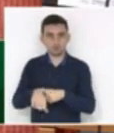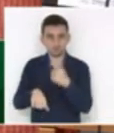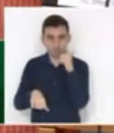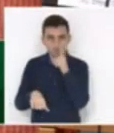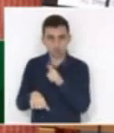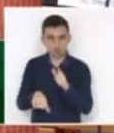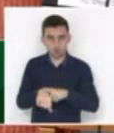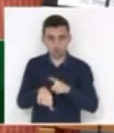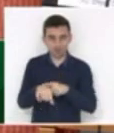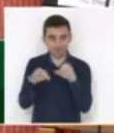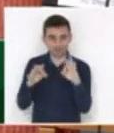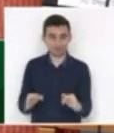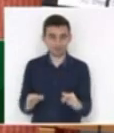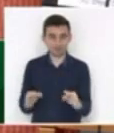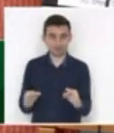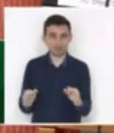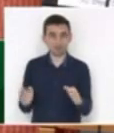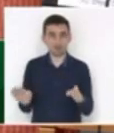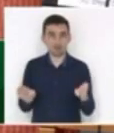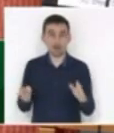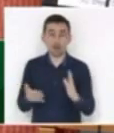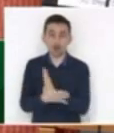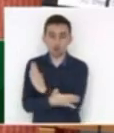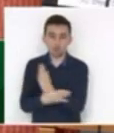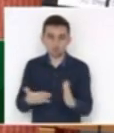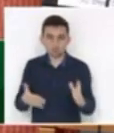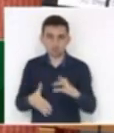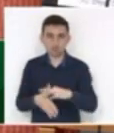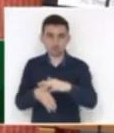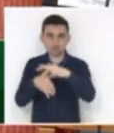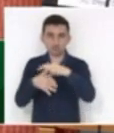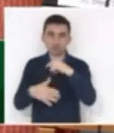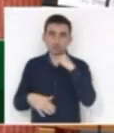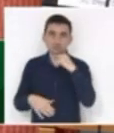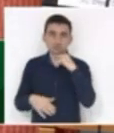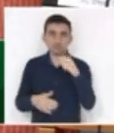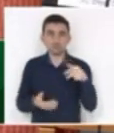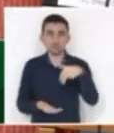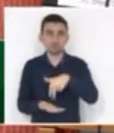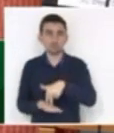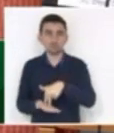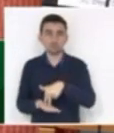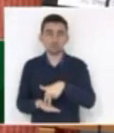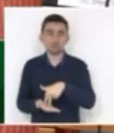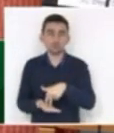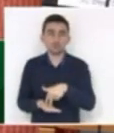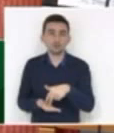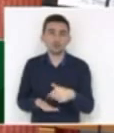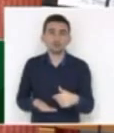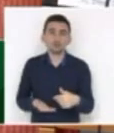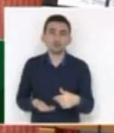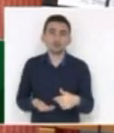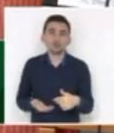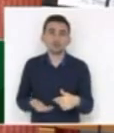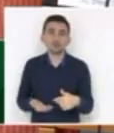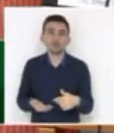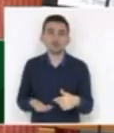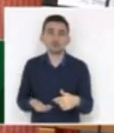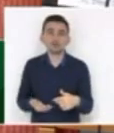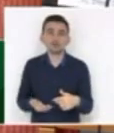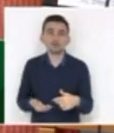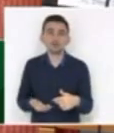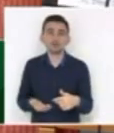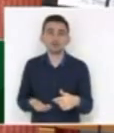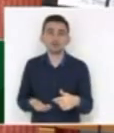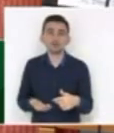hora certa, mas alguns líderes não ocuparam o espaço e, por isso, vejo que Vossa Excelência está com a